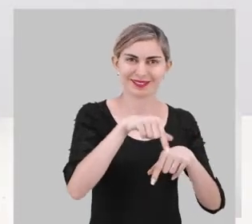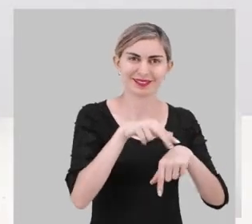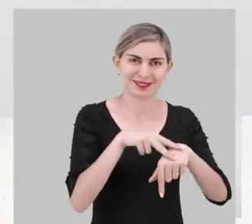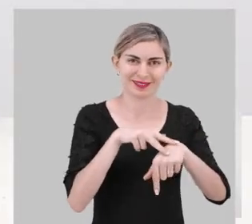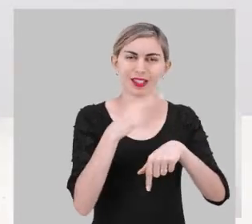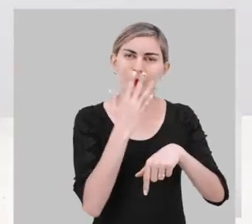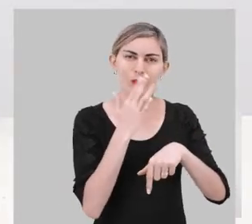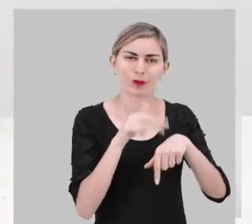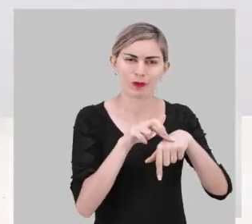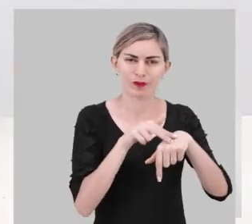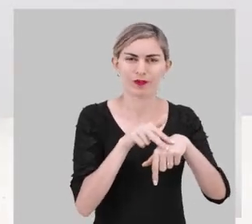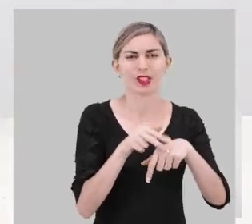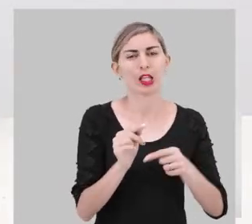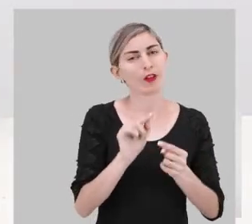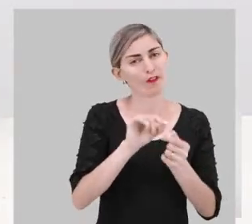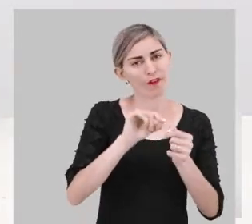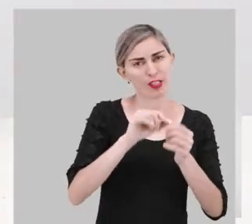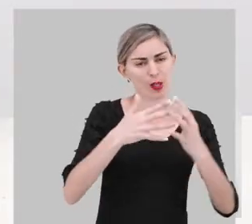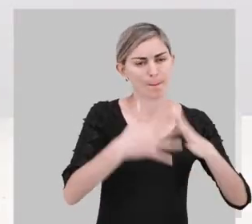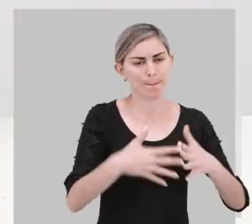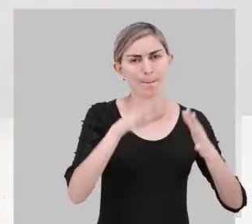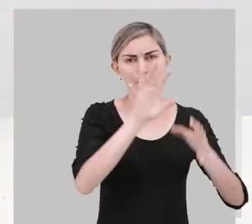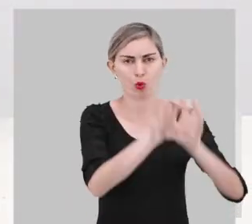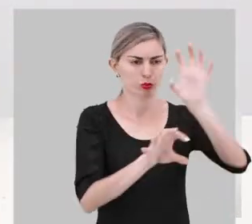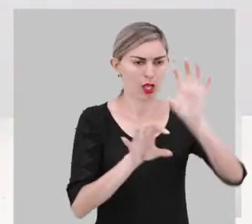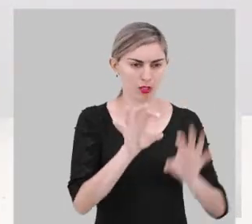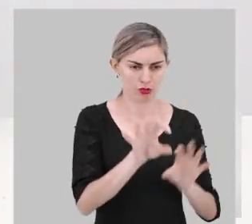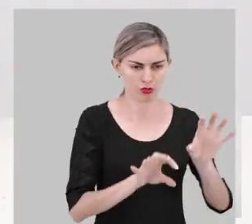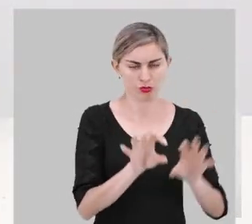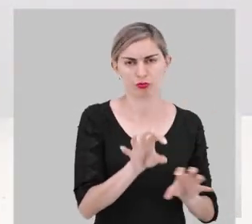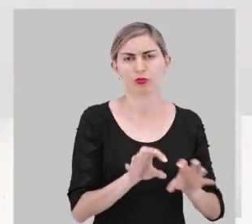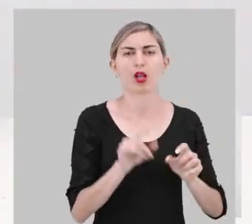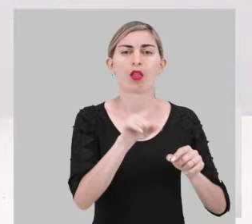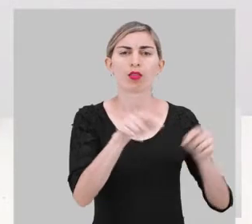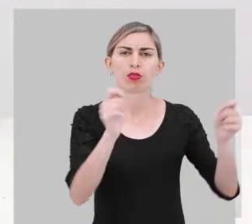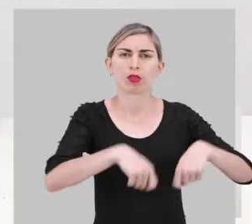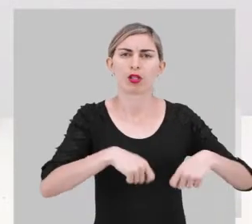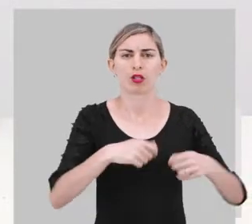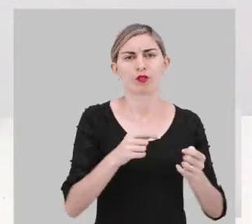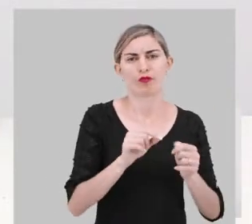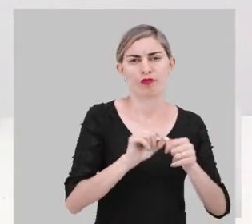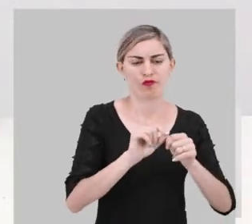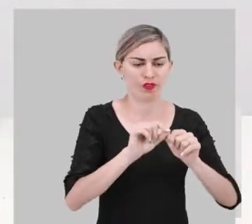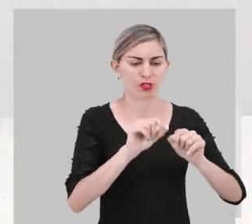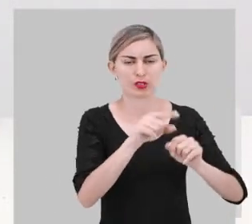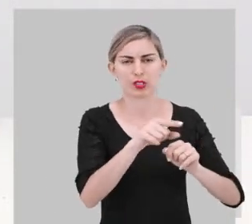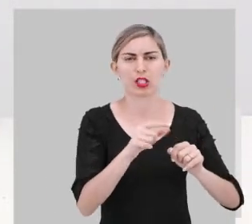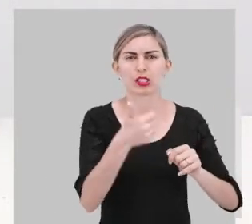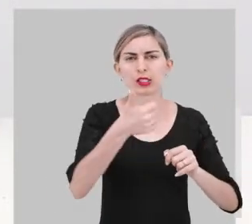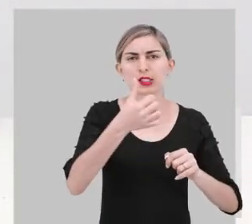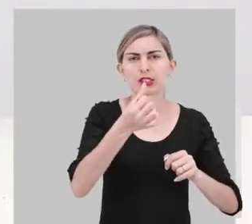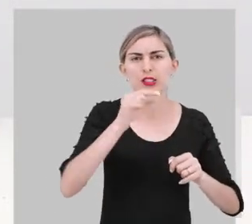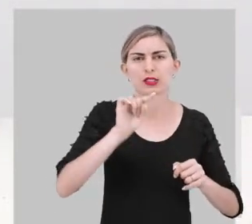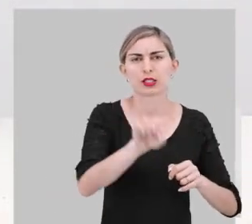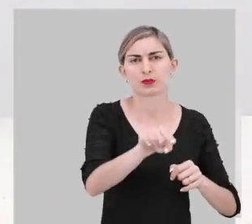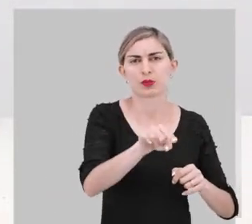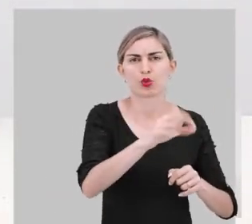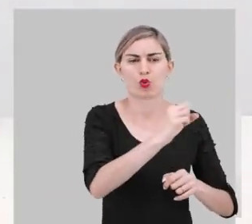E falando do equipamento de montagem, eu disse que ele tem uma capacidade de montar